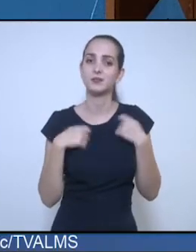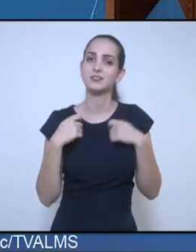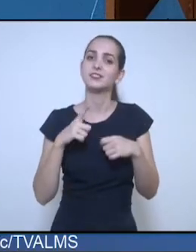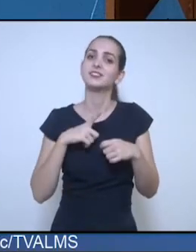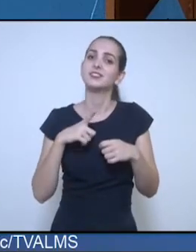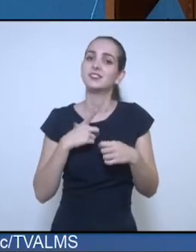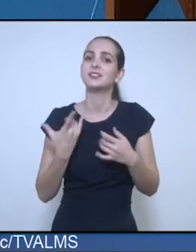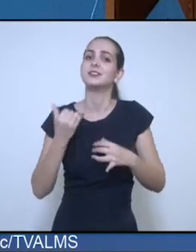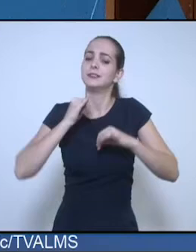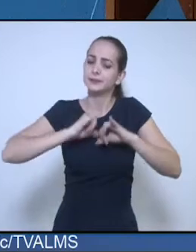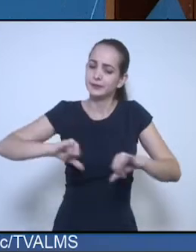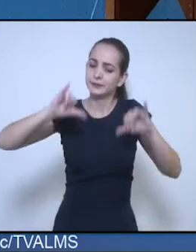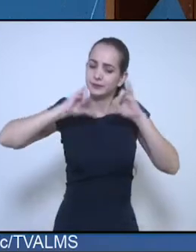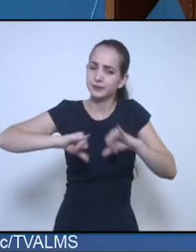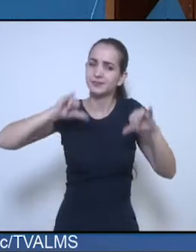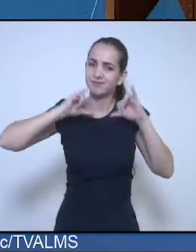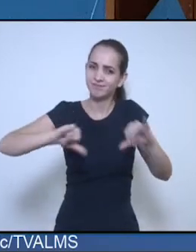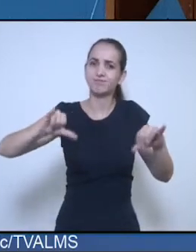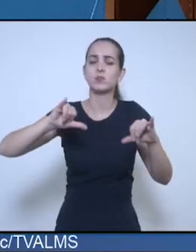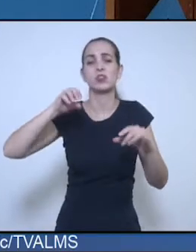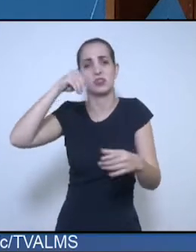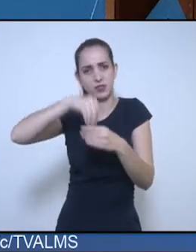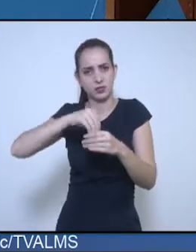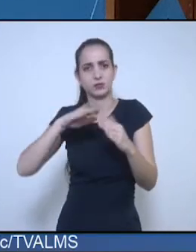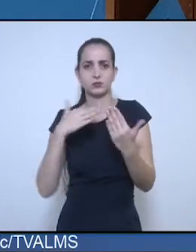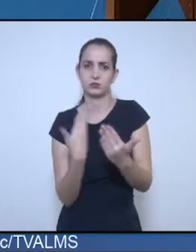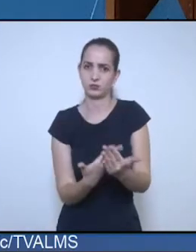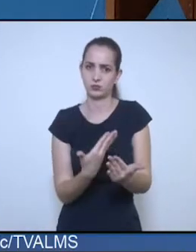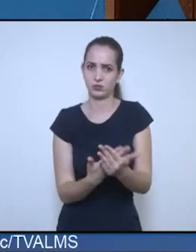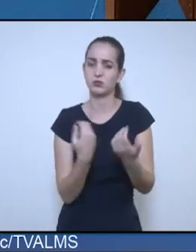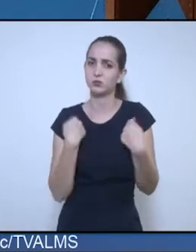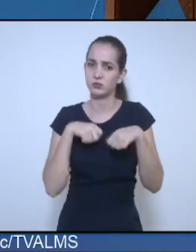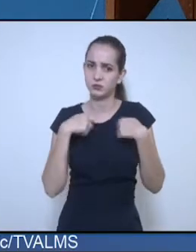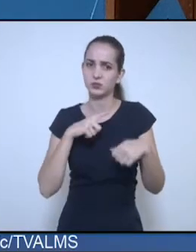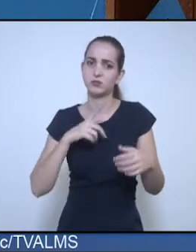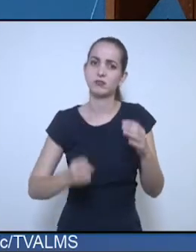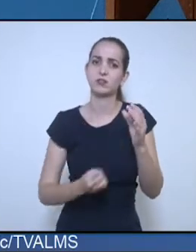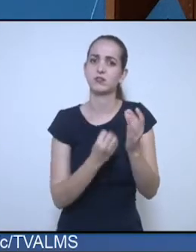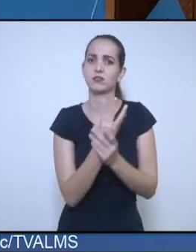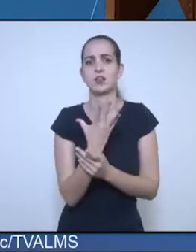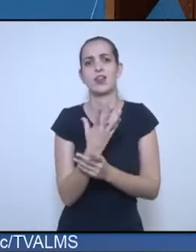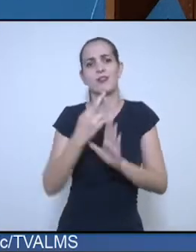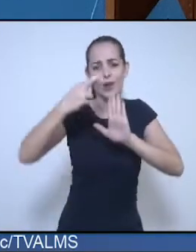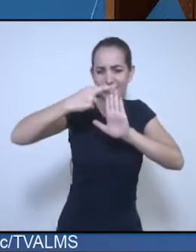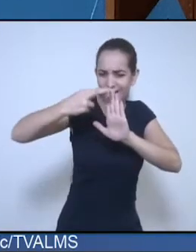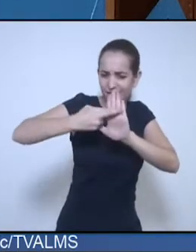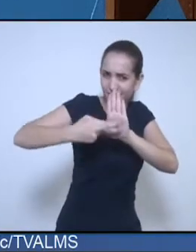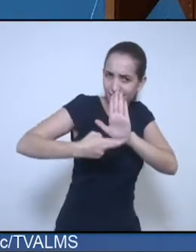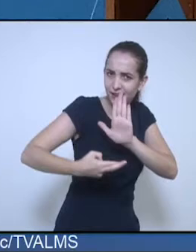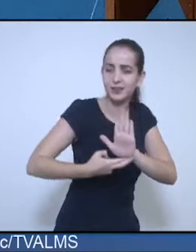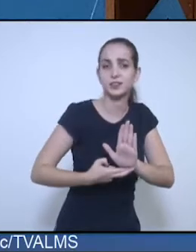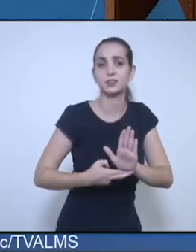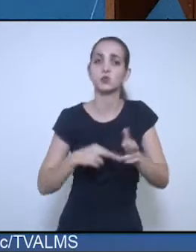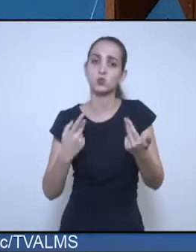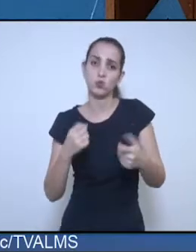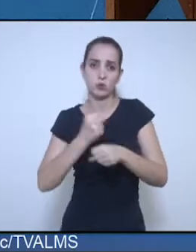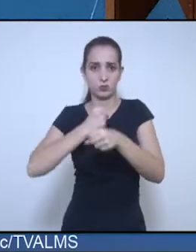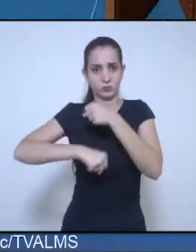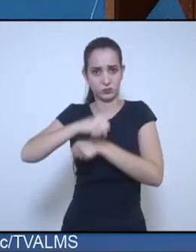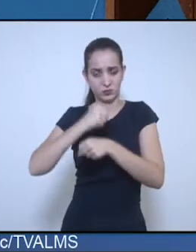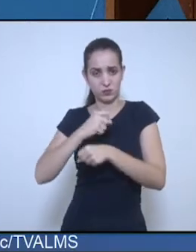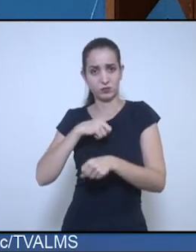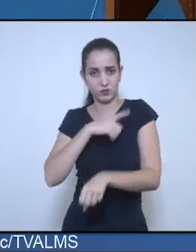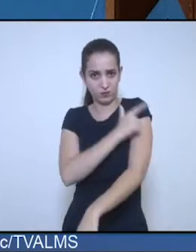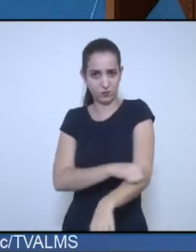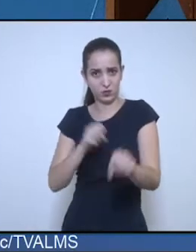ser abordado dentro das escolas e precisa de ser criado disciplinas. Como no passado nós tínhamos educação moral